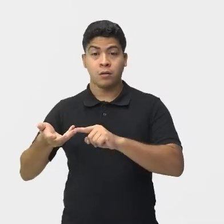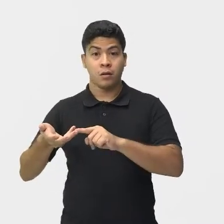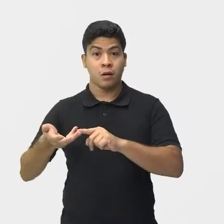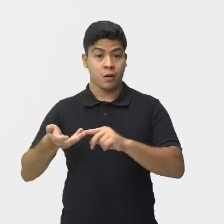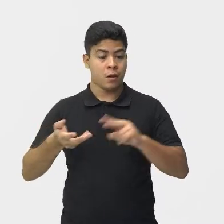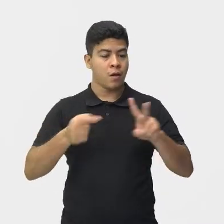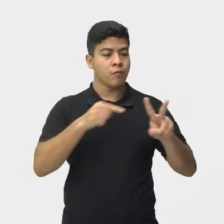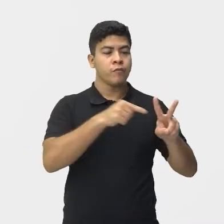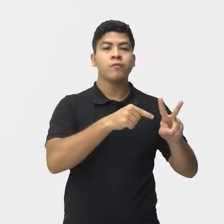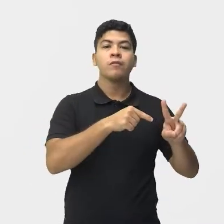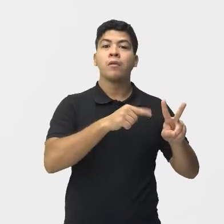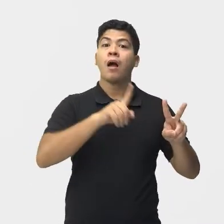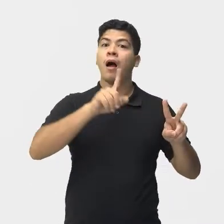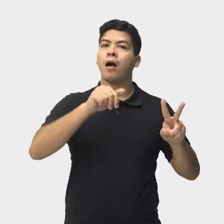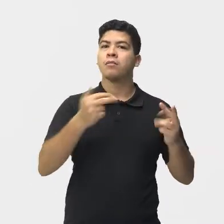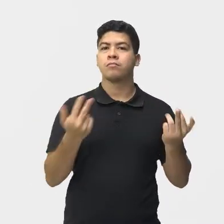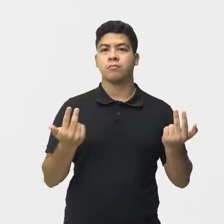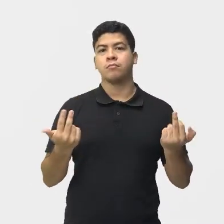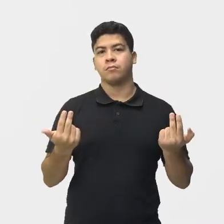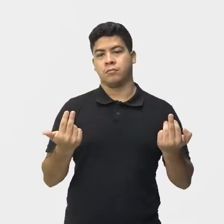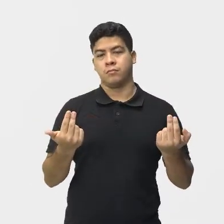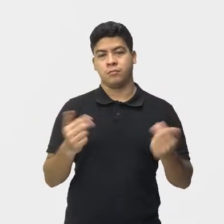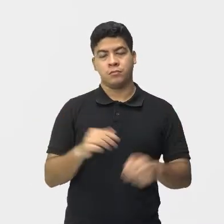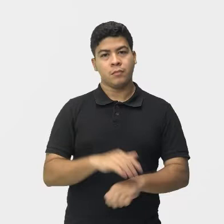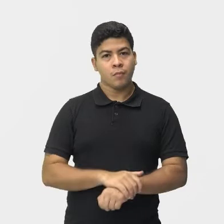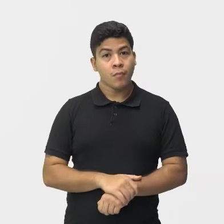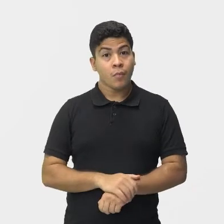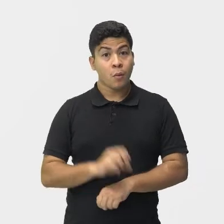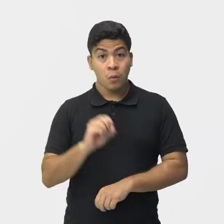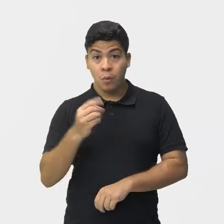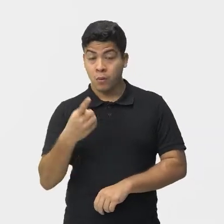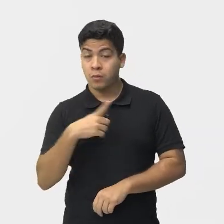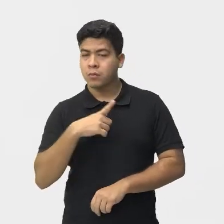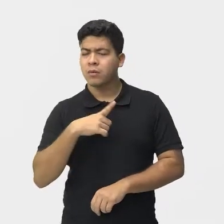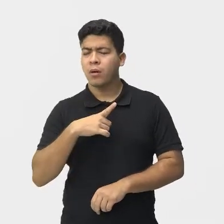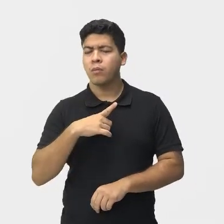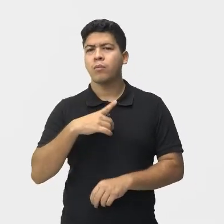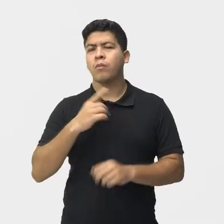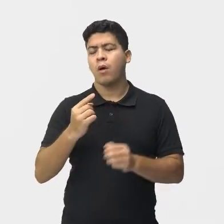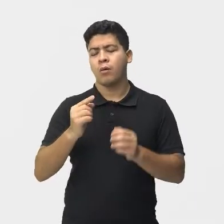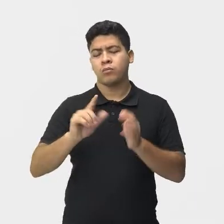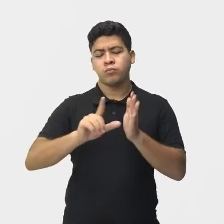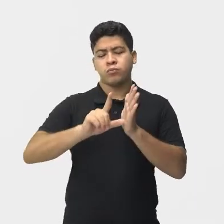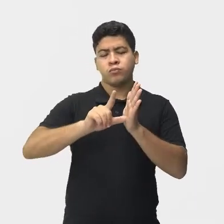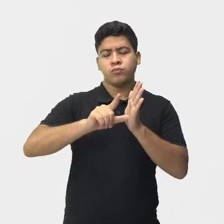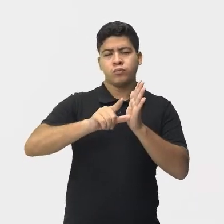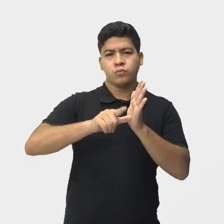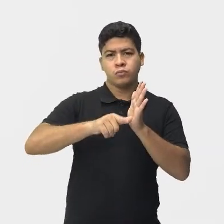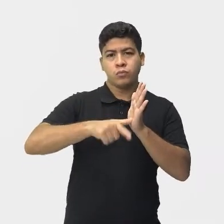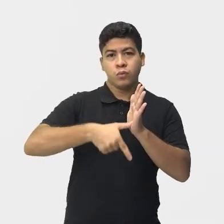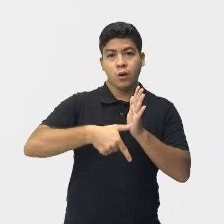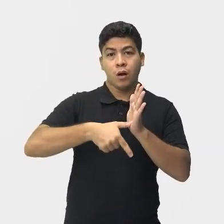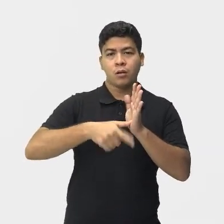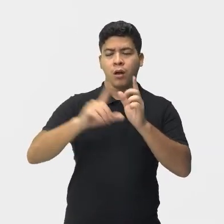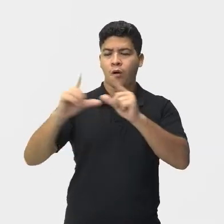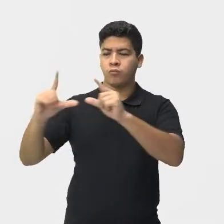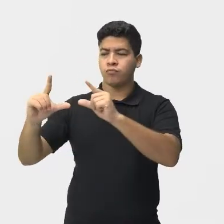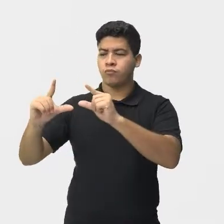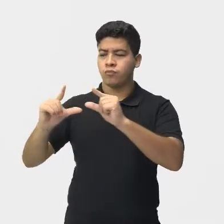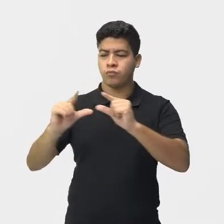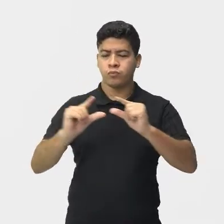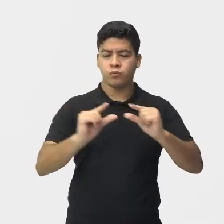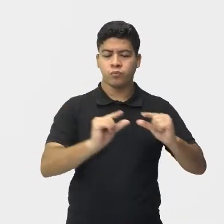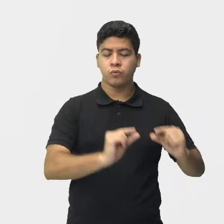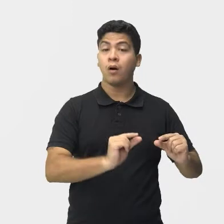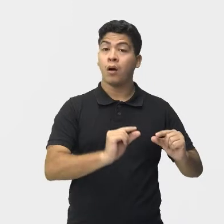sinal. Ou nós podemos ter um movimento retardado, que é quando a aceleração é negativa. E aí,